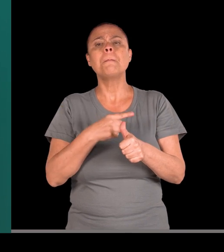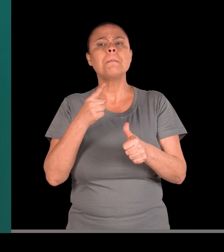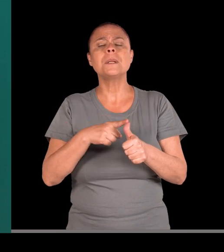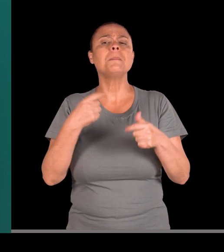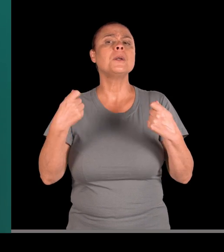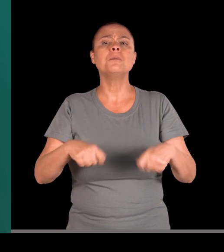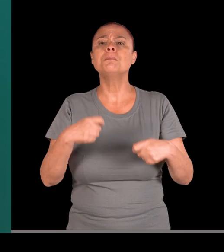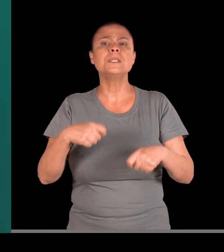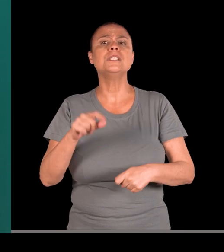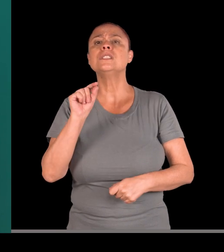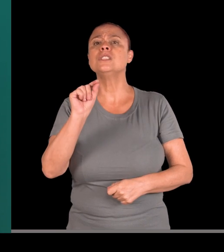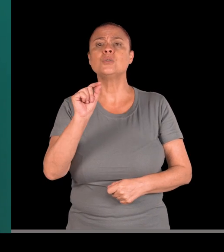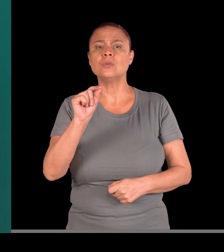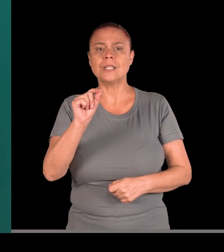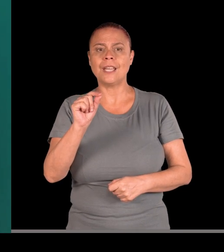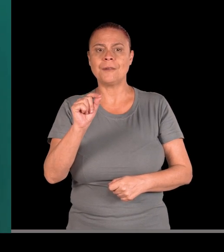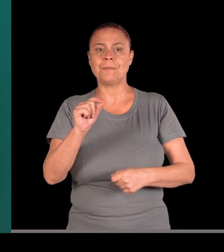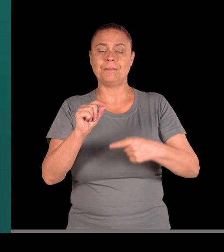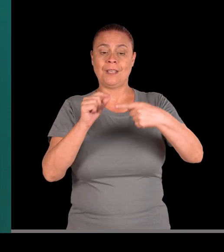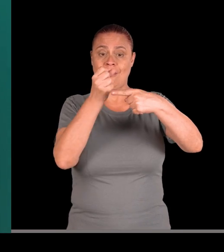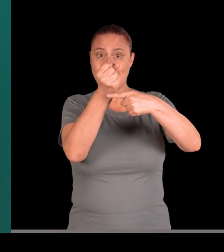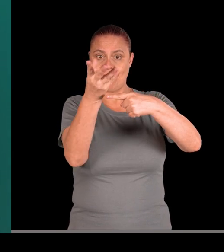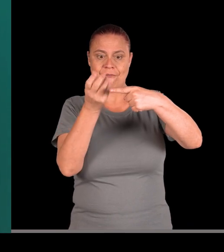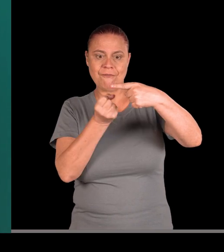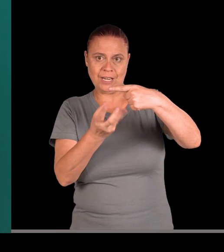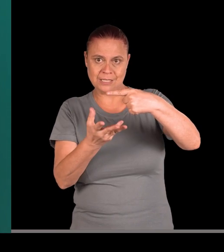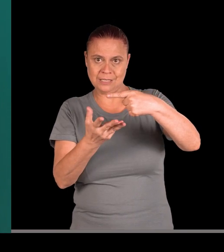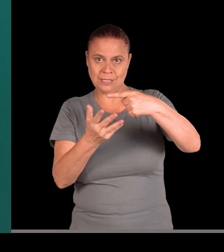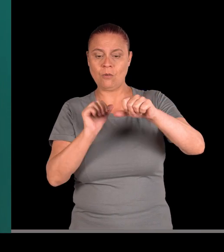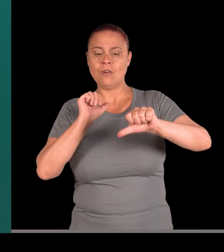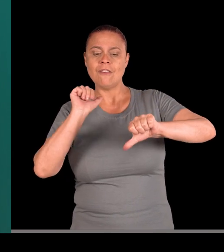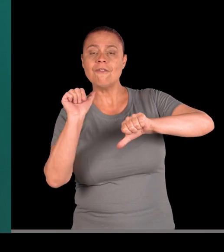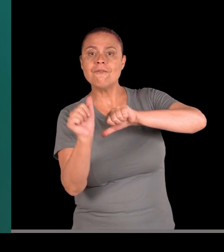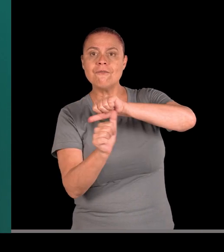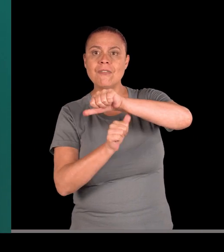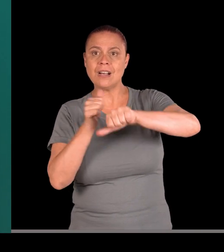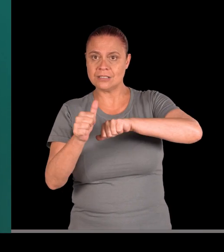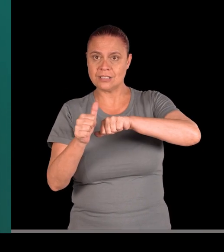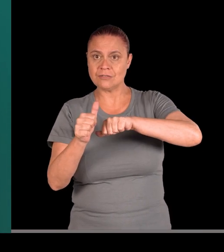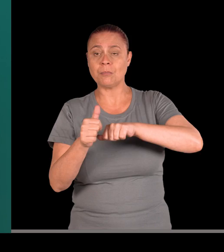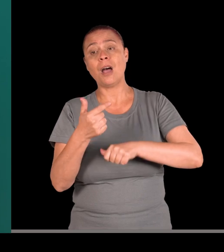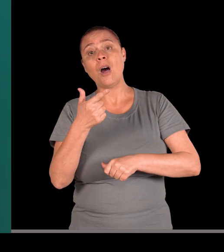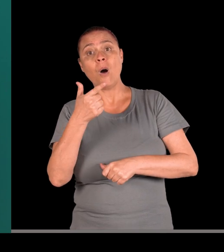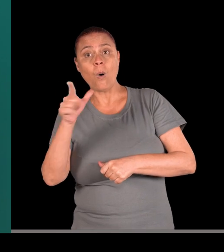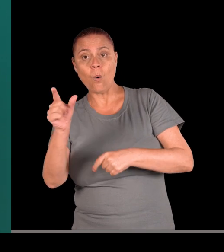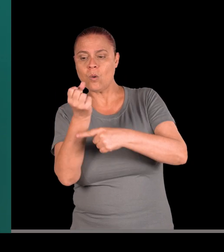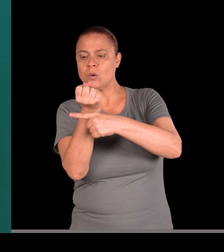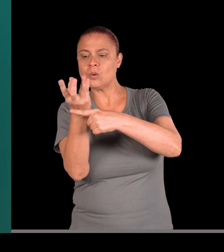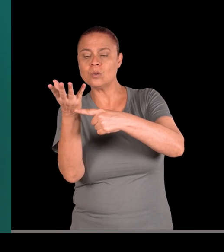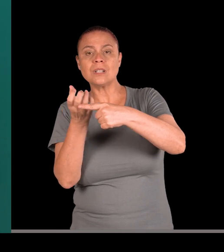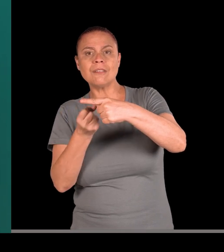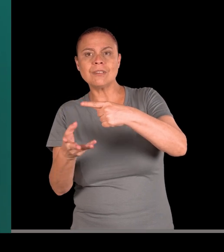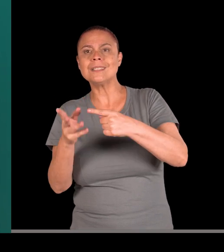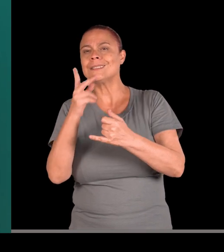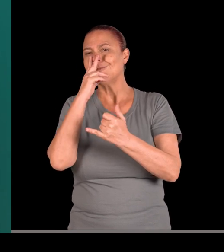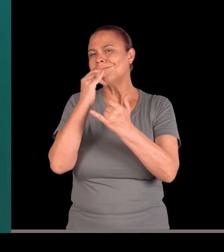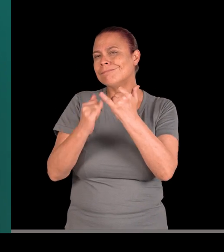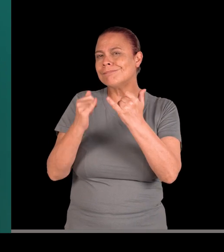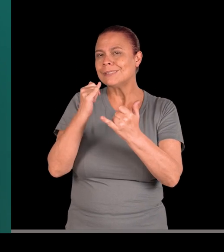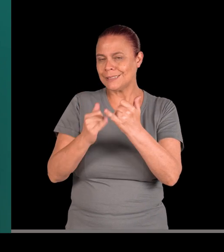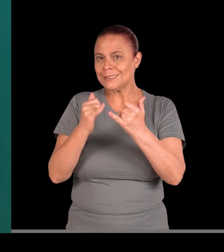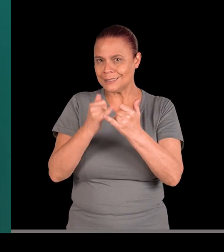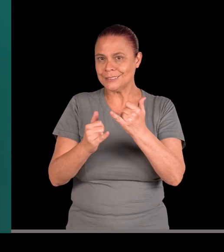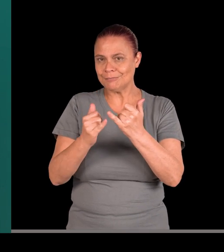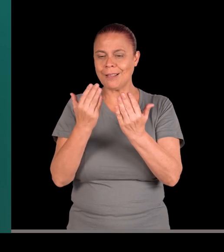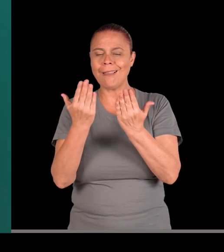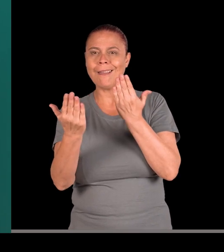primeira coisa que nós temos que fazer é transformar estas frações em frações que sejam equivalentes a